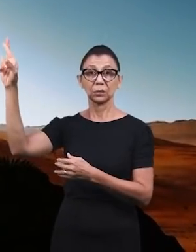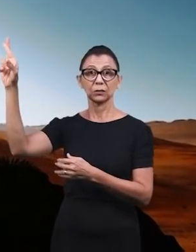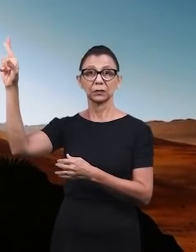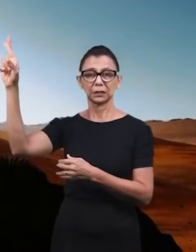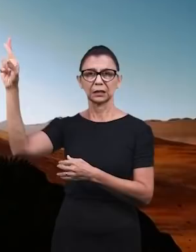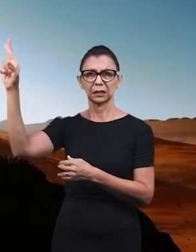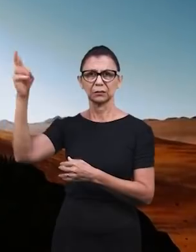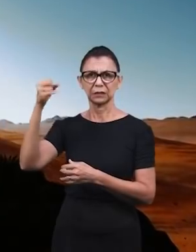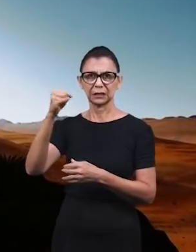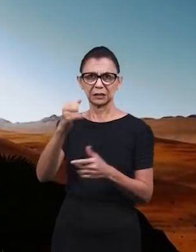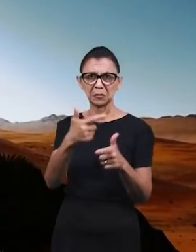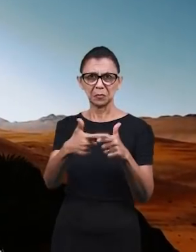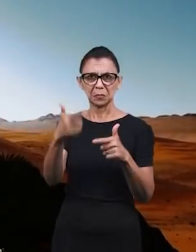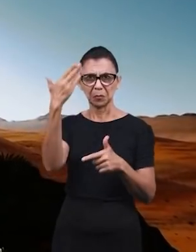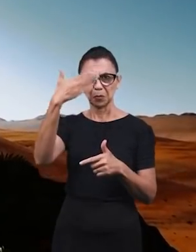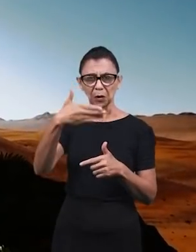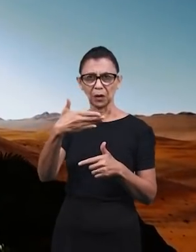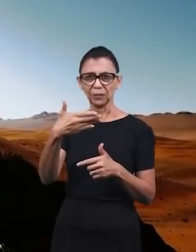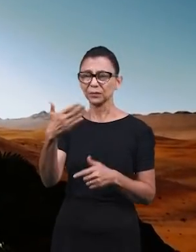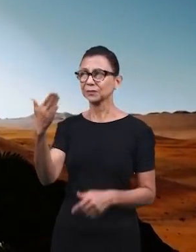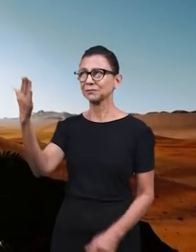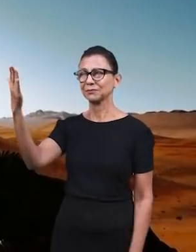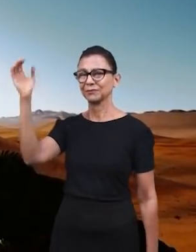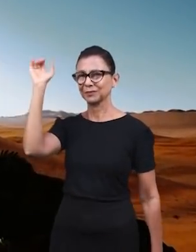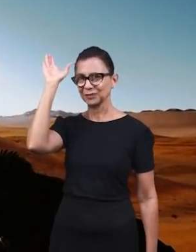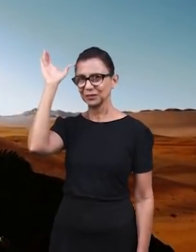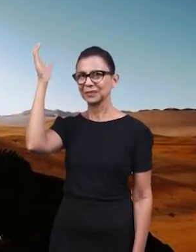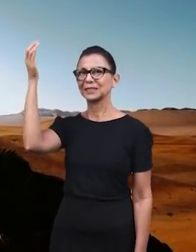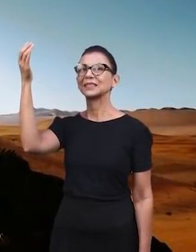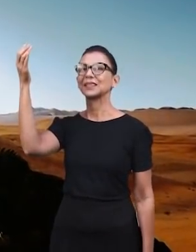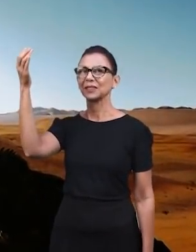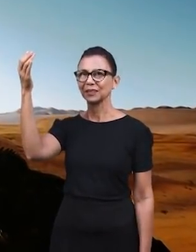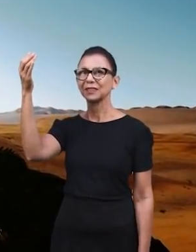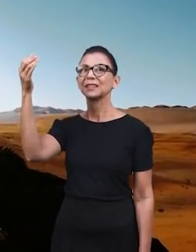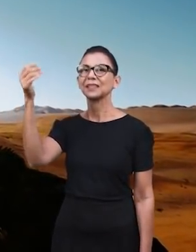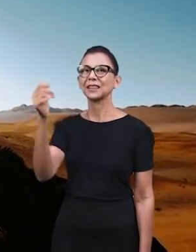Ele dá solução,